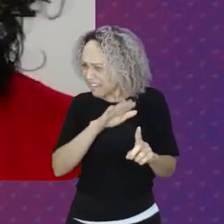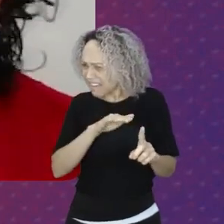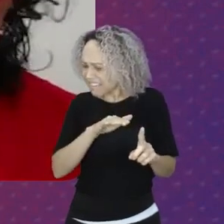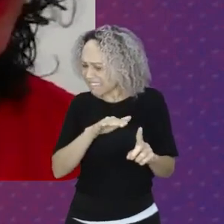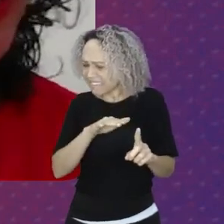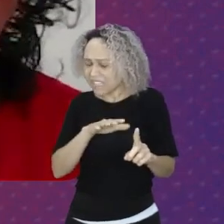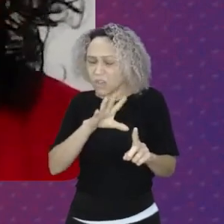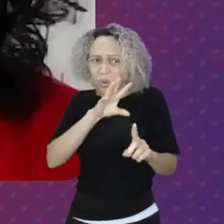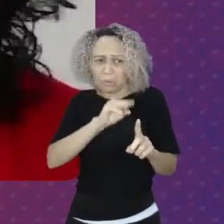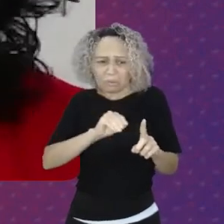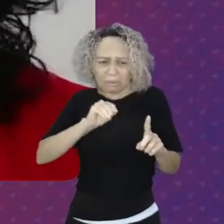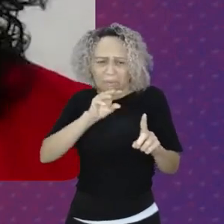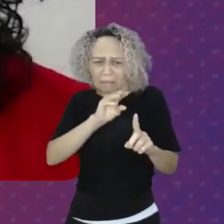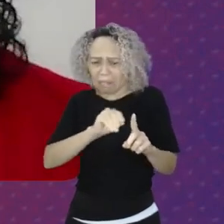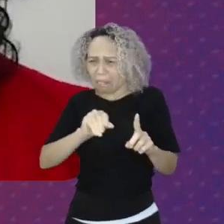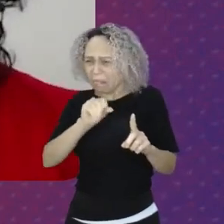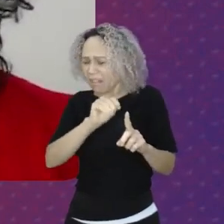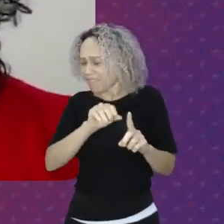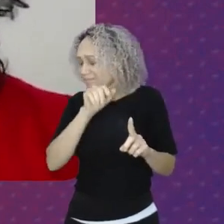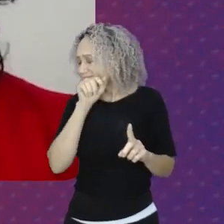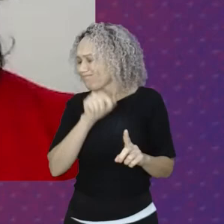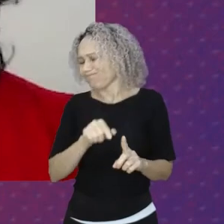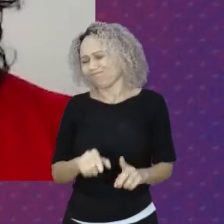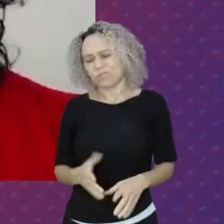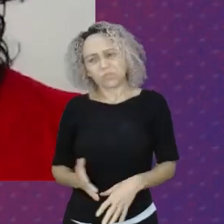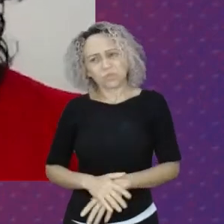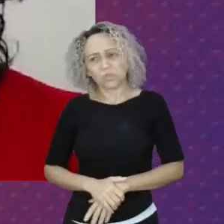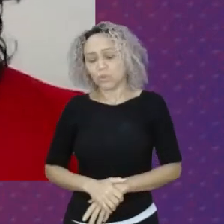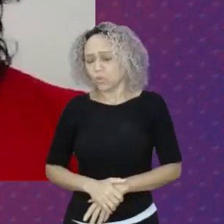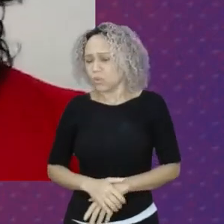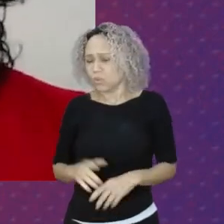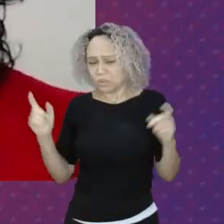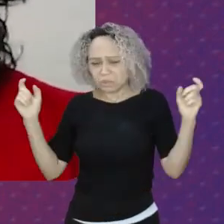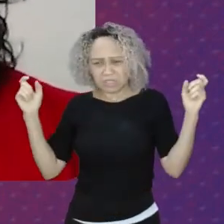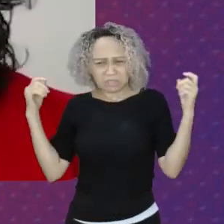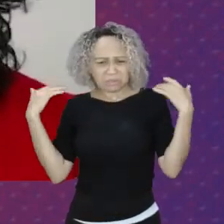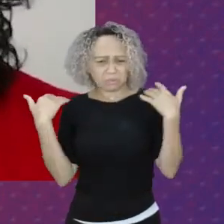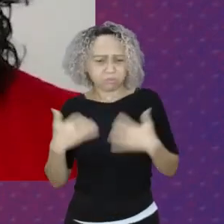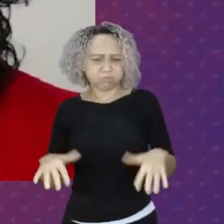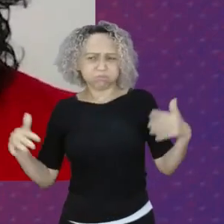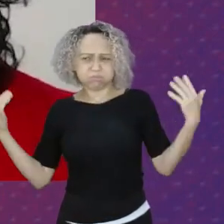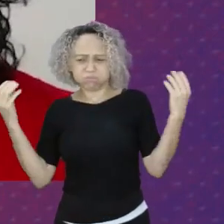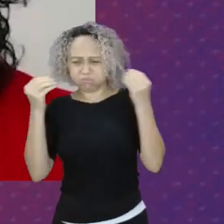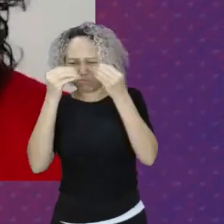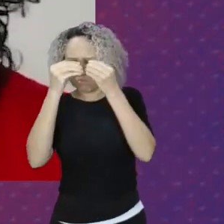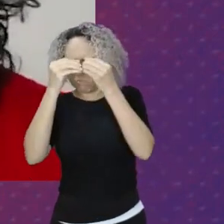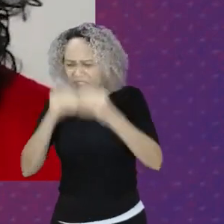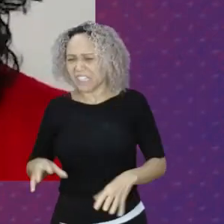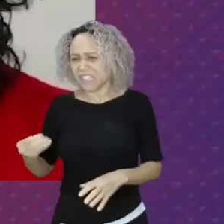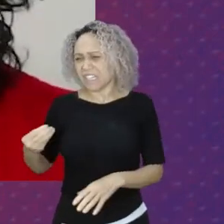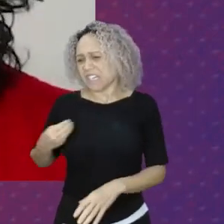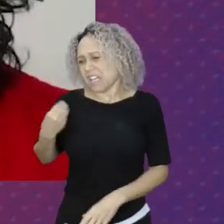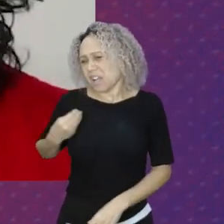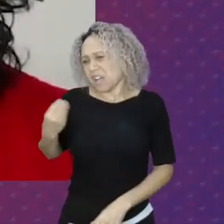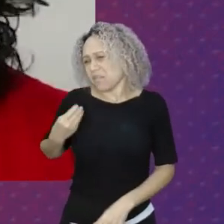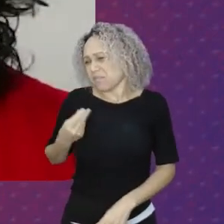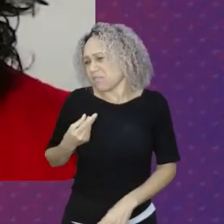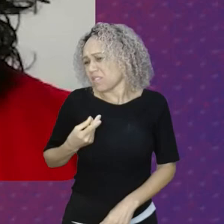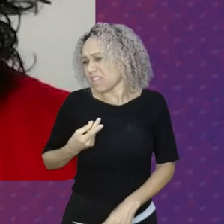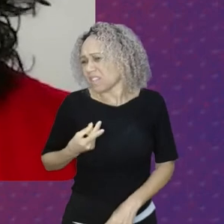a ser visto de maneira uniforme pela sociedade. Ou seja, o abuso sexual infantil